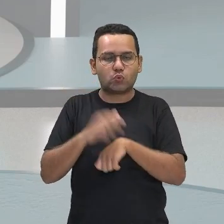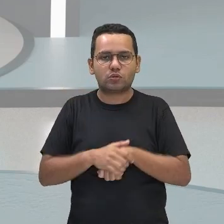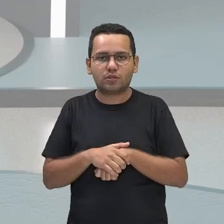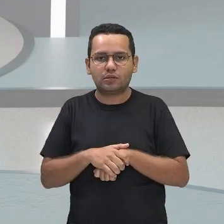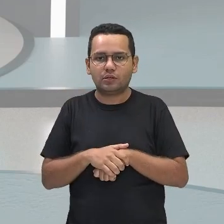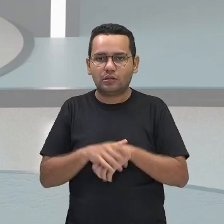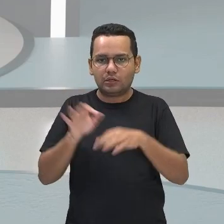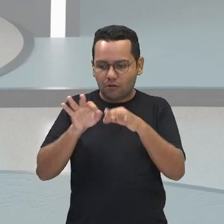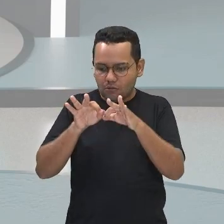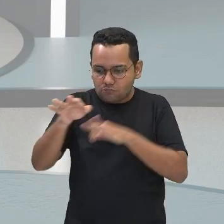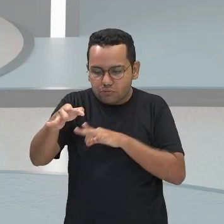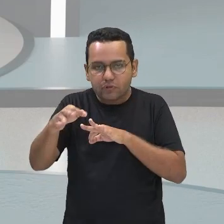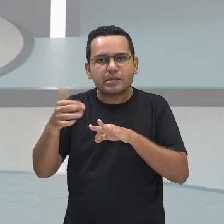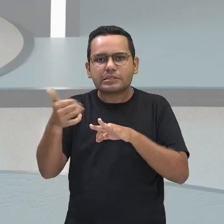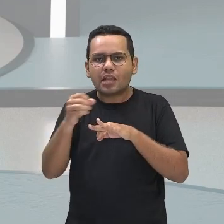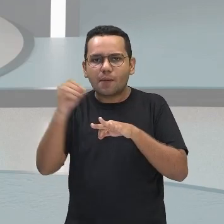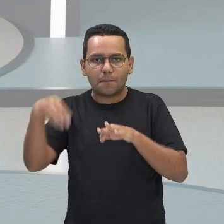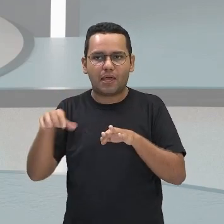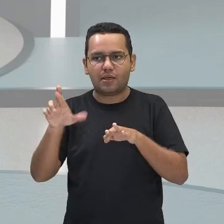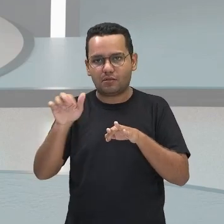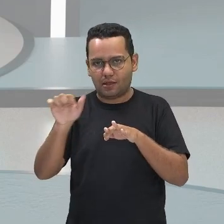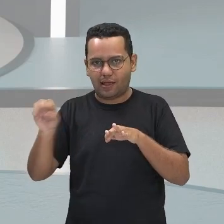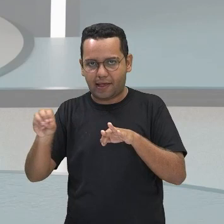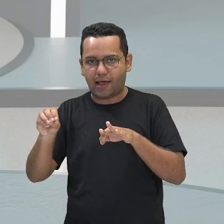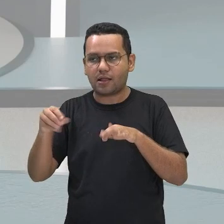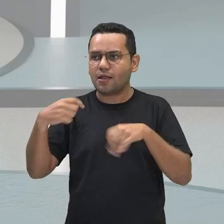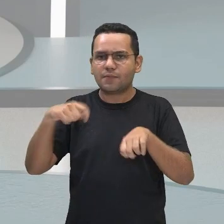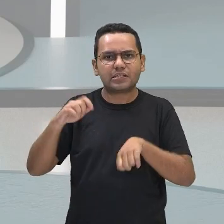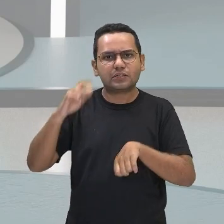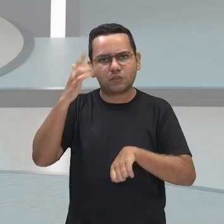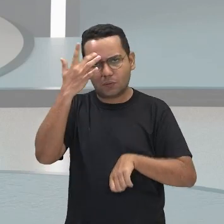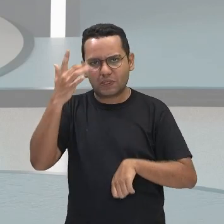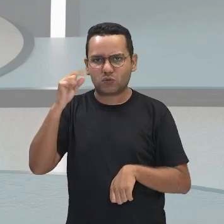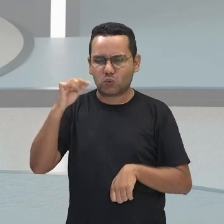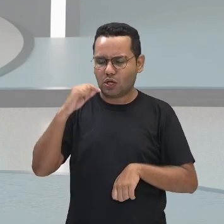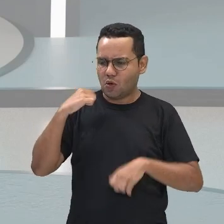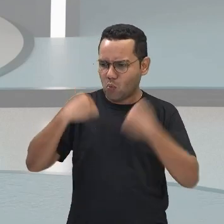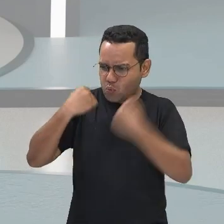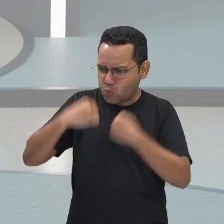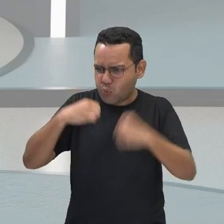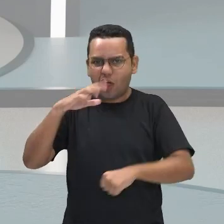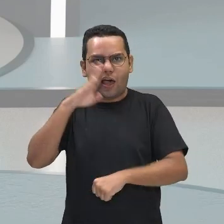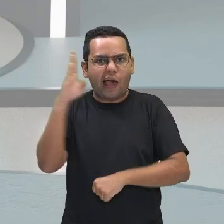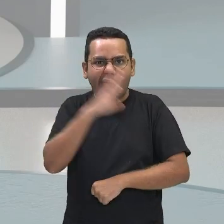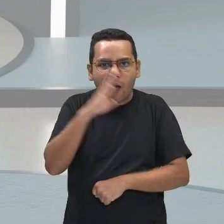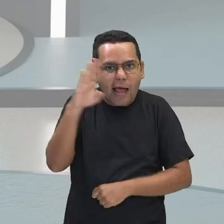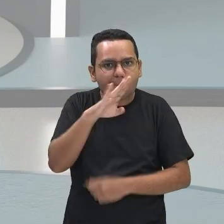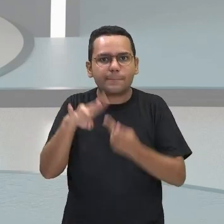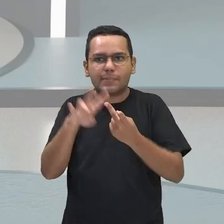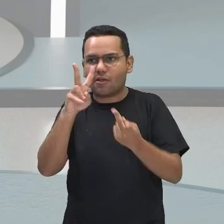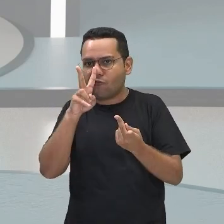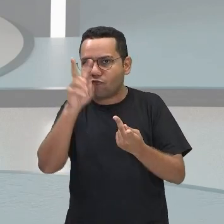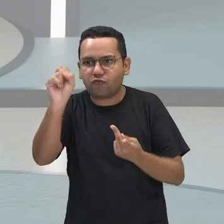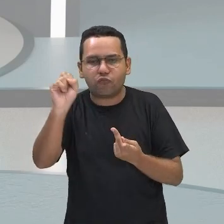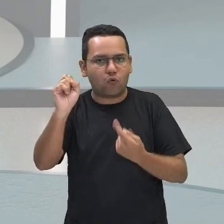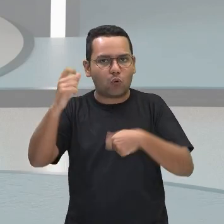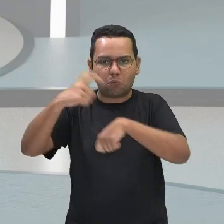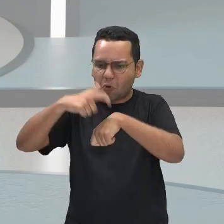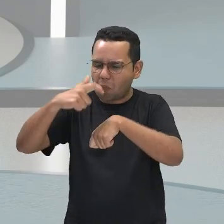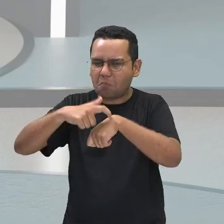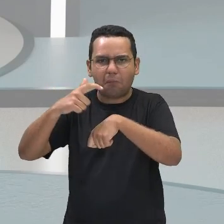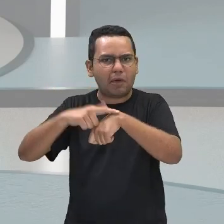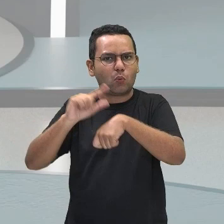Aquela explosão, né? E força em um espaço de tempo muito pequeno, 100 metros